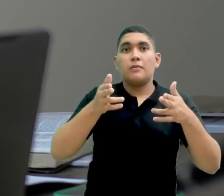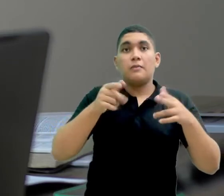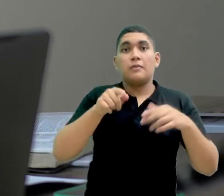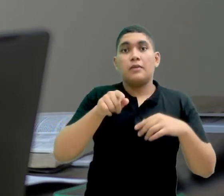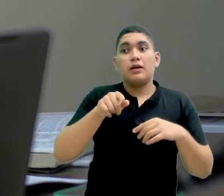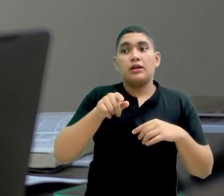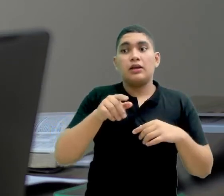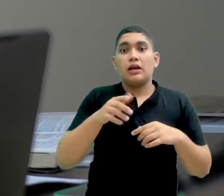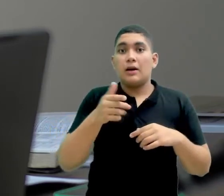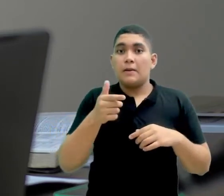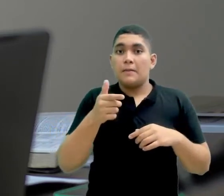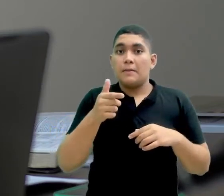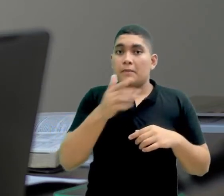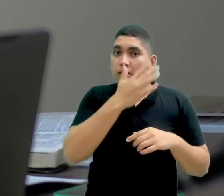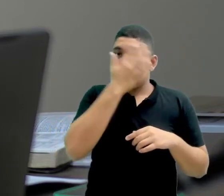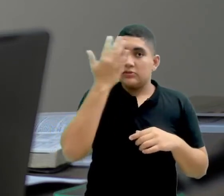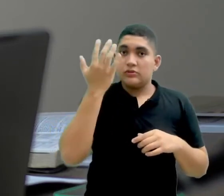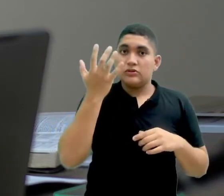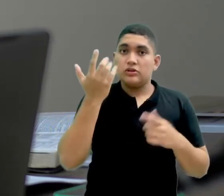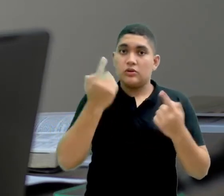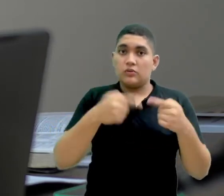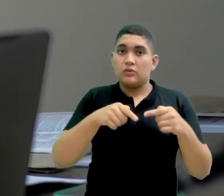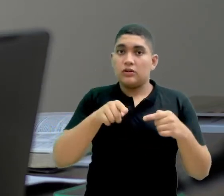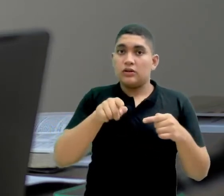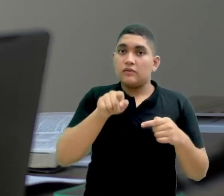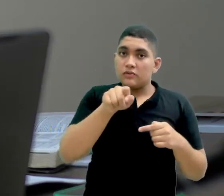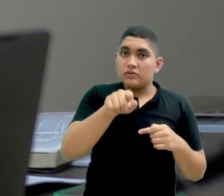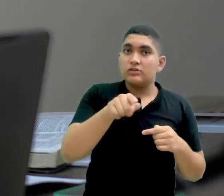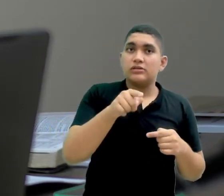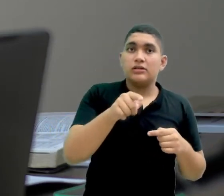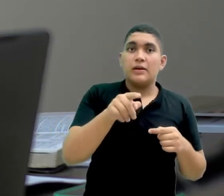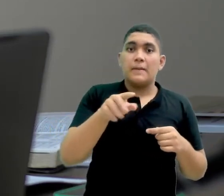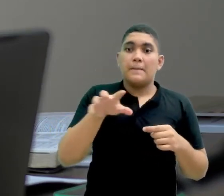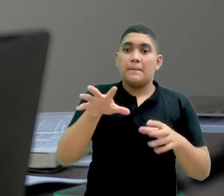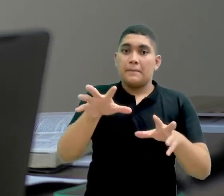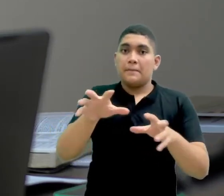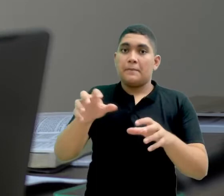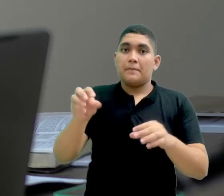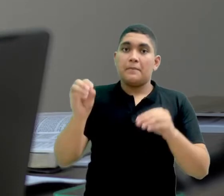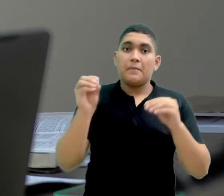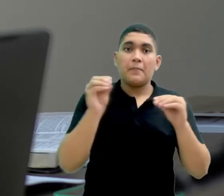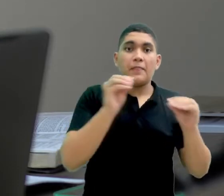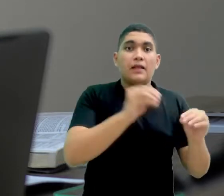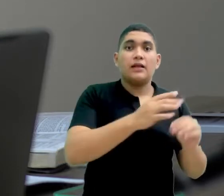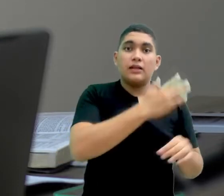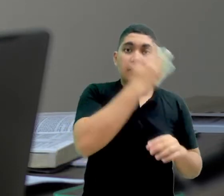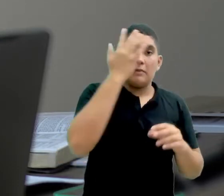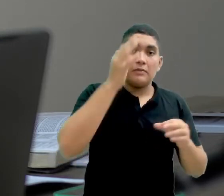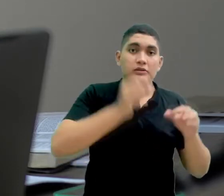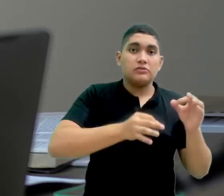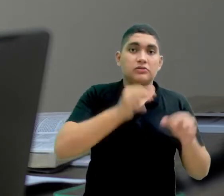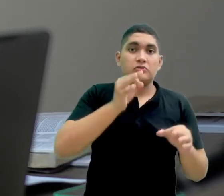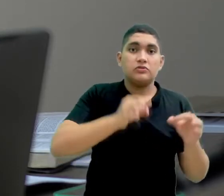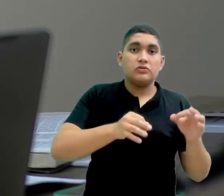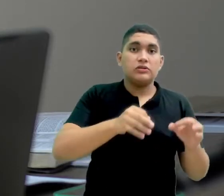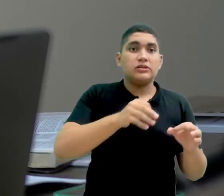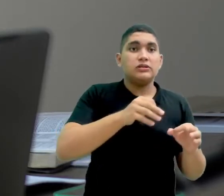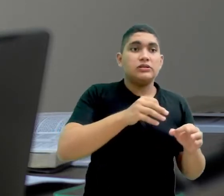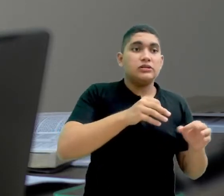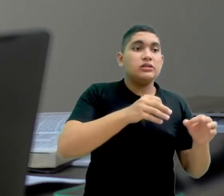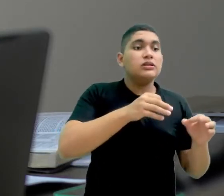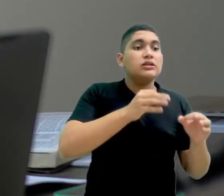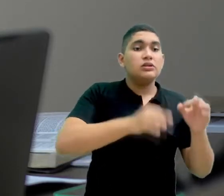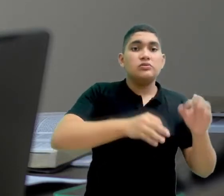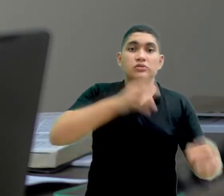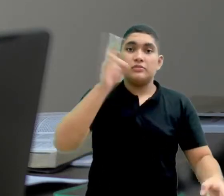entregue ao juiz, e o juiz te entregue ao oficial, e te encerrem na prisão. Em verdade te digo que de maneira